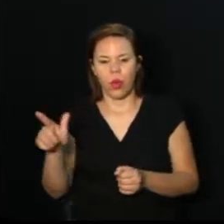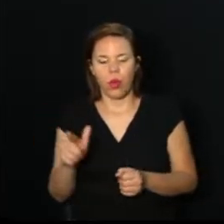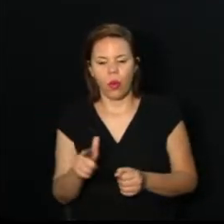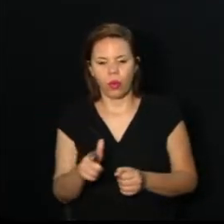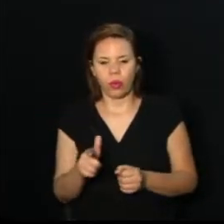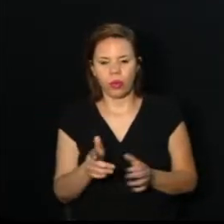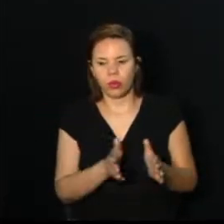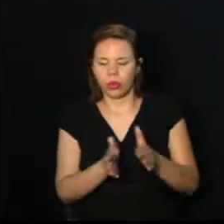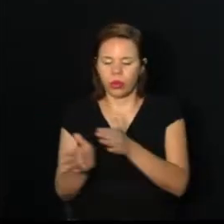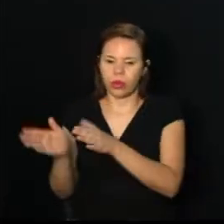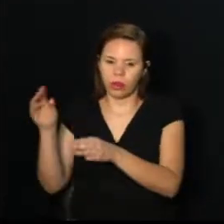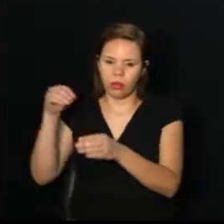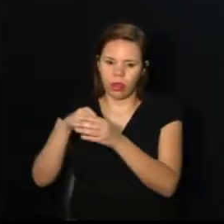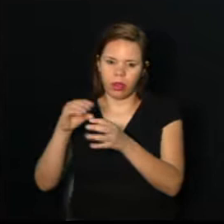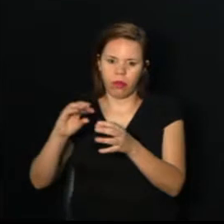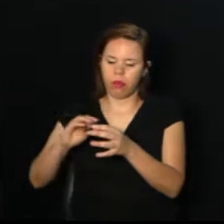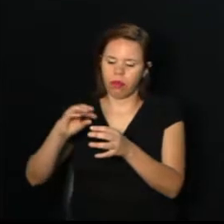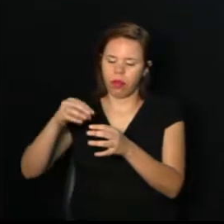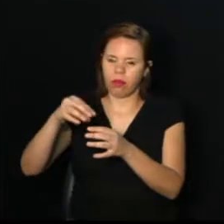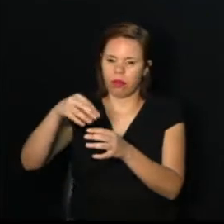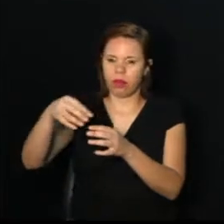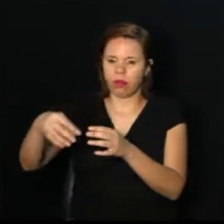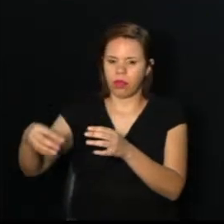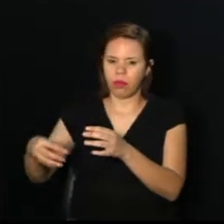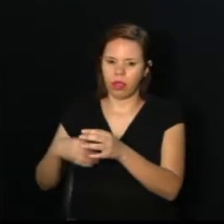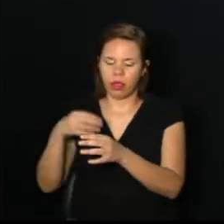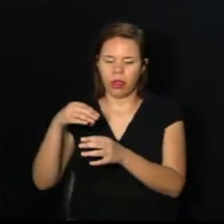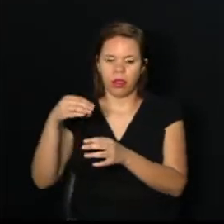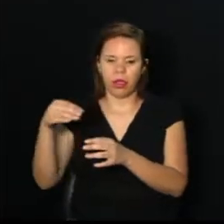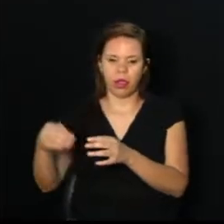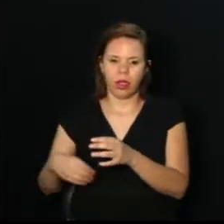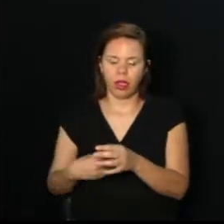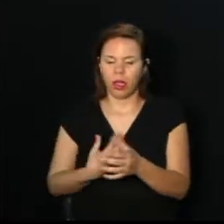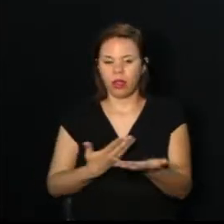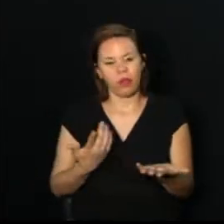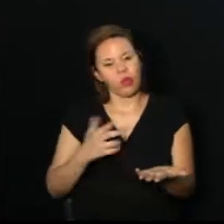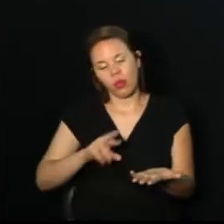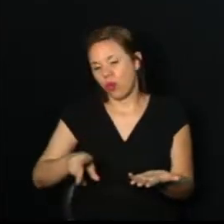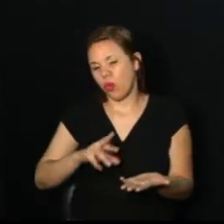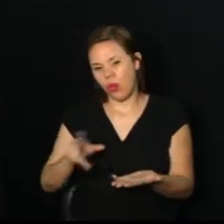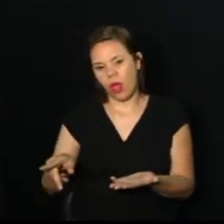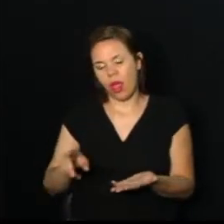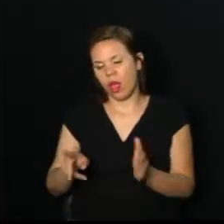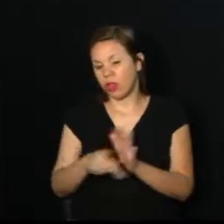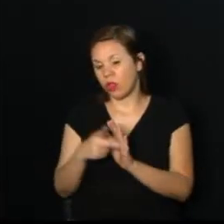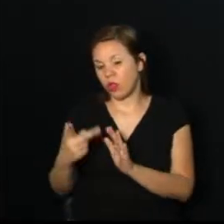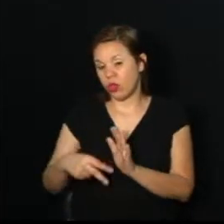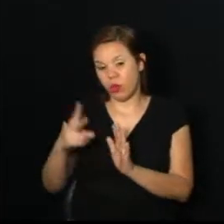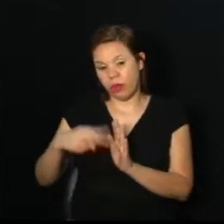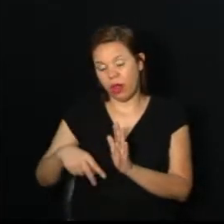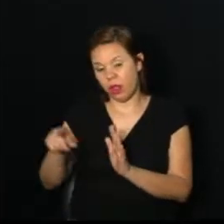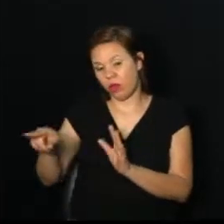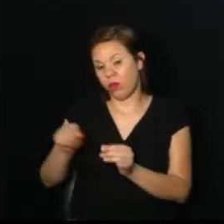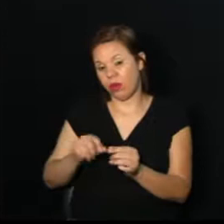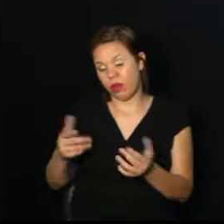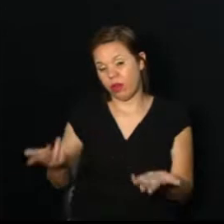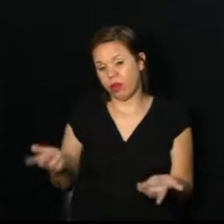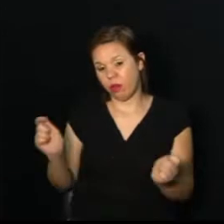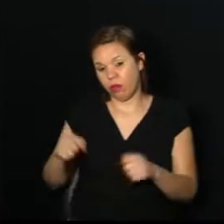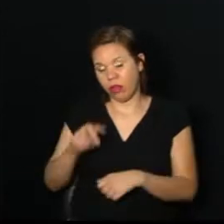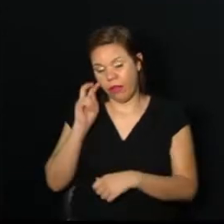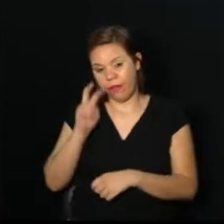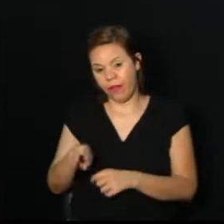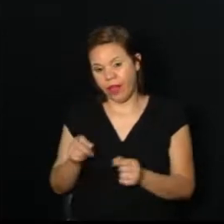caminho, que não o caminho do bom leitor, para poder ver